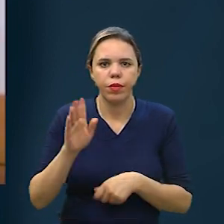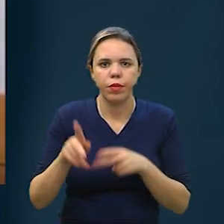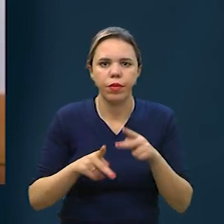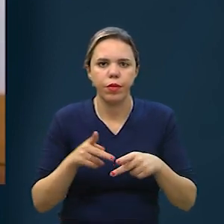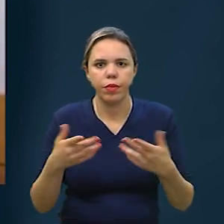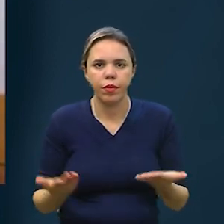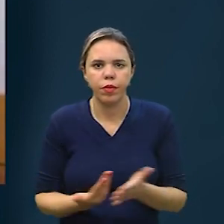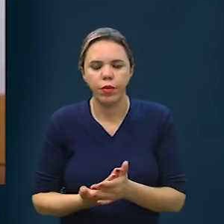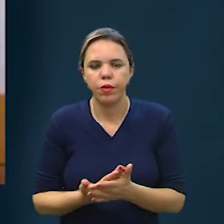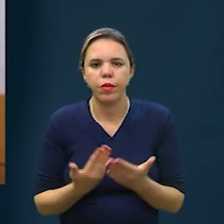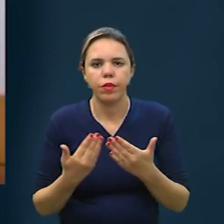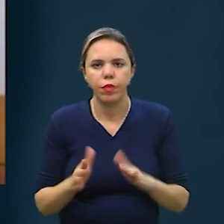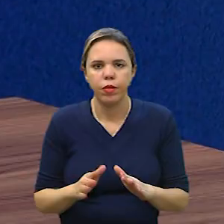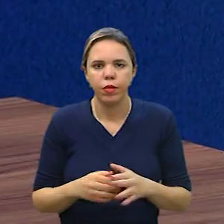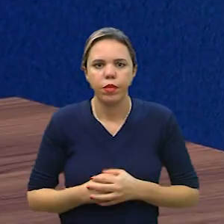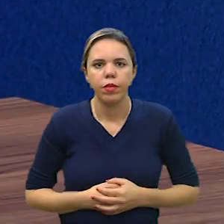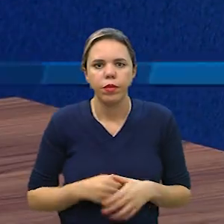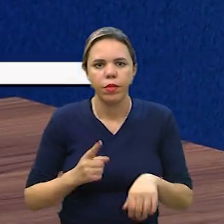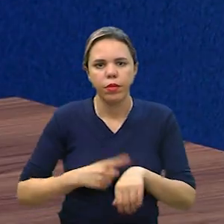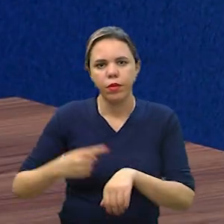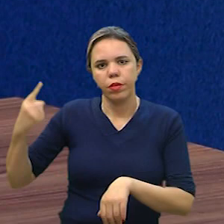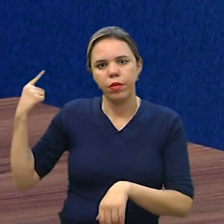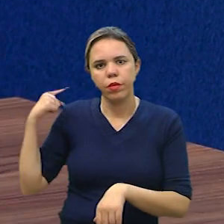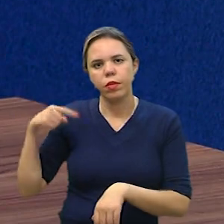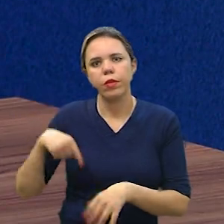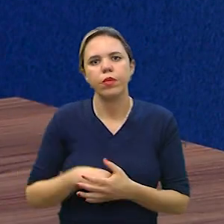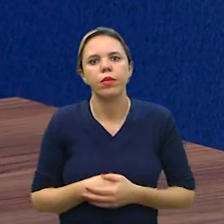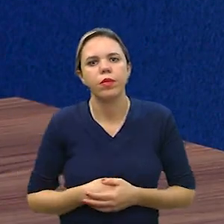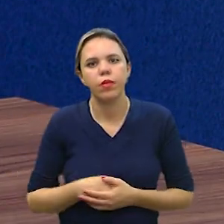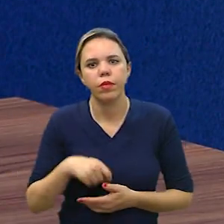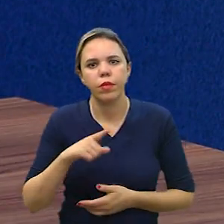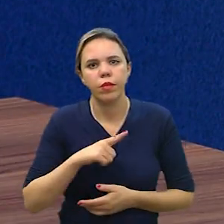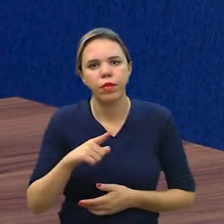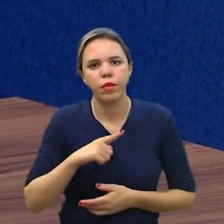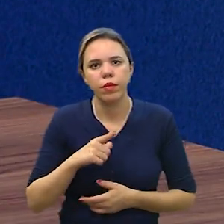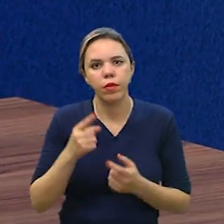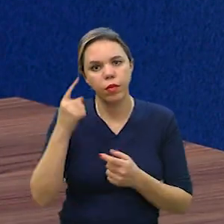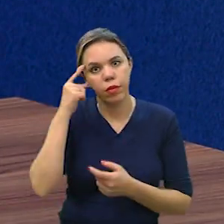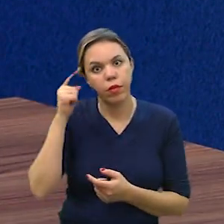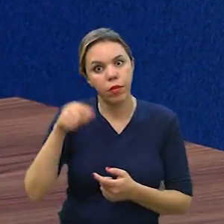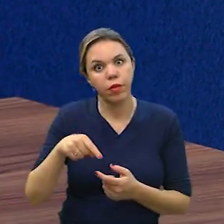pouquinho mais até a reabertura. Naquele momento, Luciana, que você teve essa